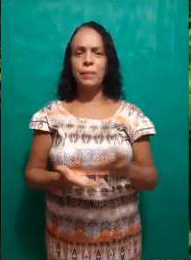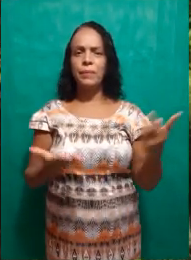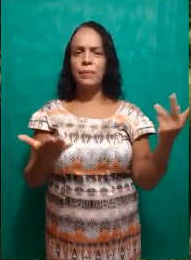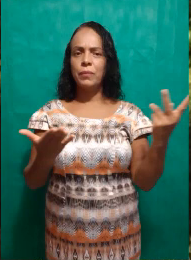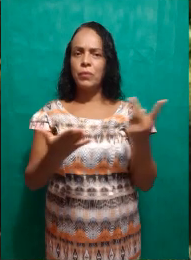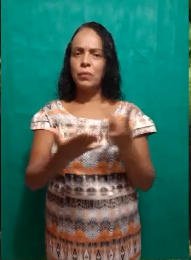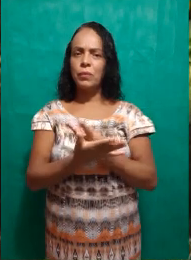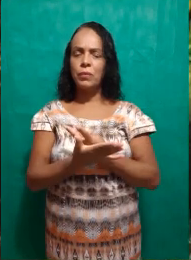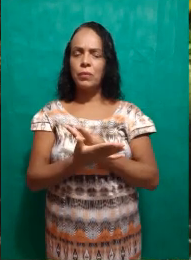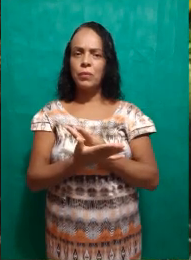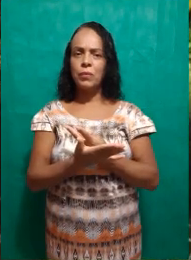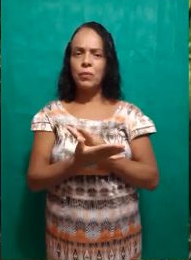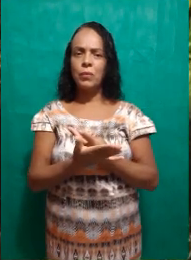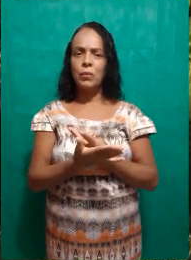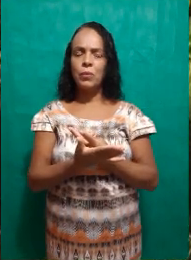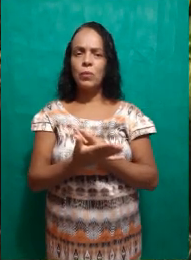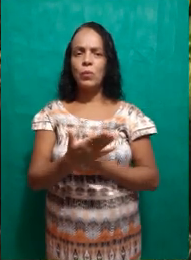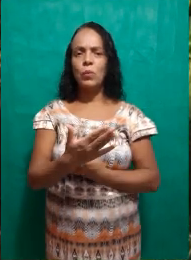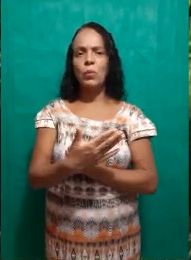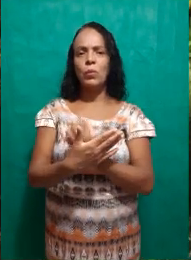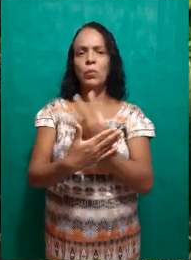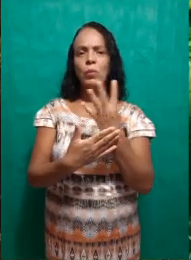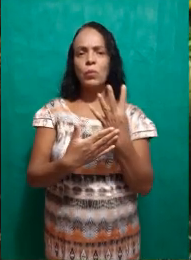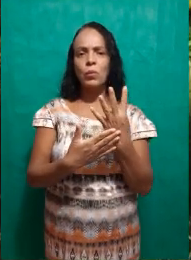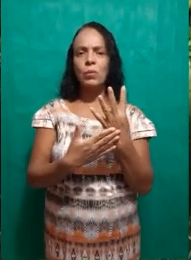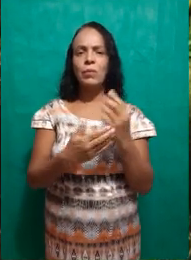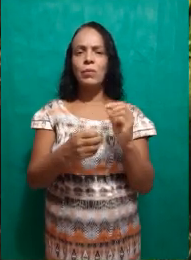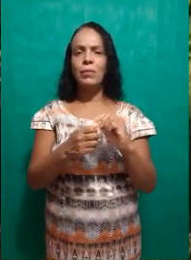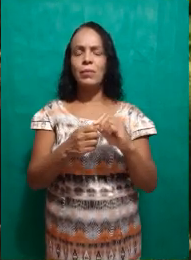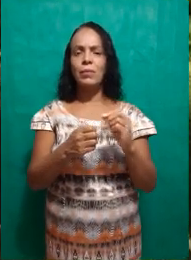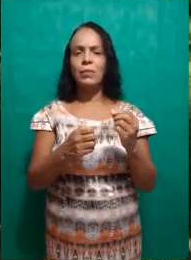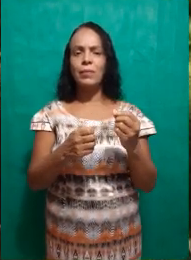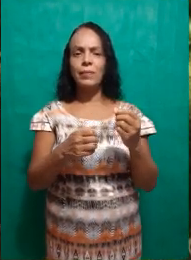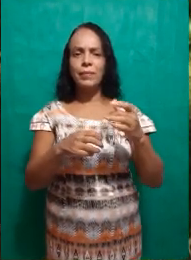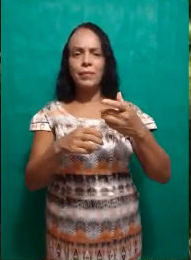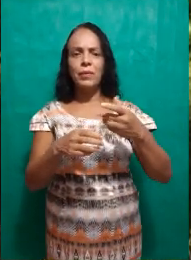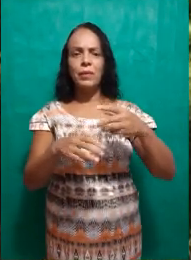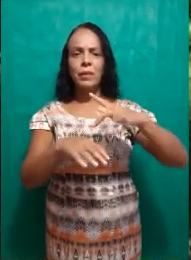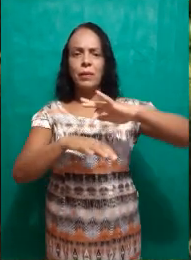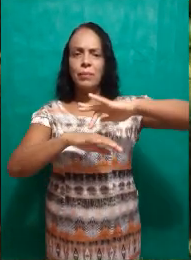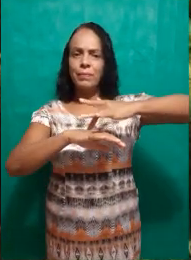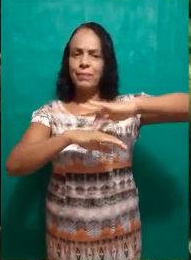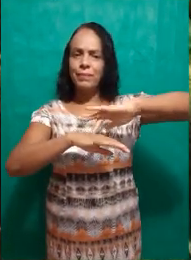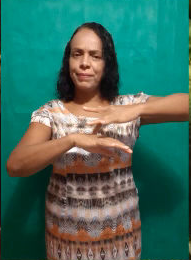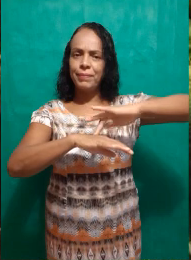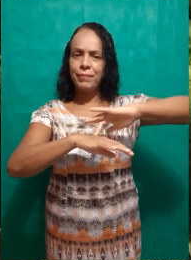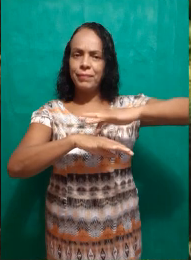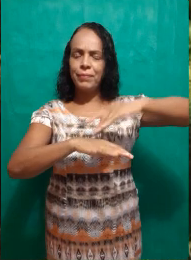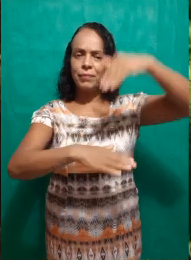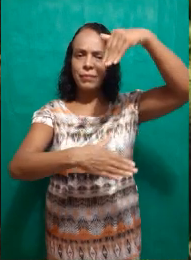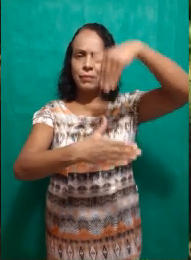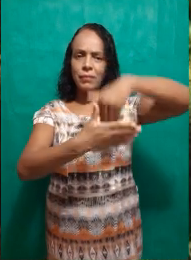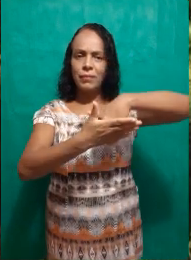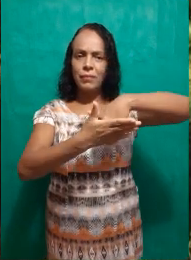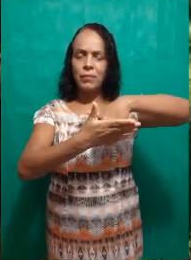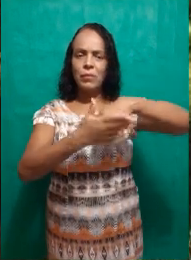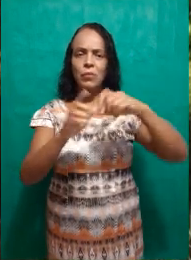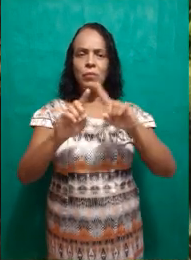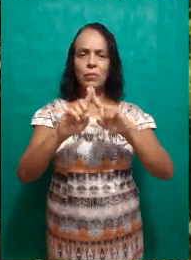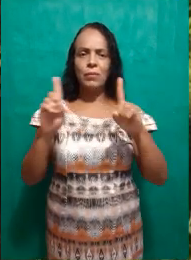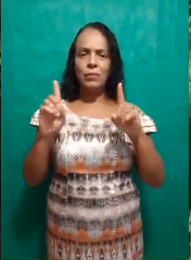1936, foi então implantado o bailado dentro da nossa doutrina.